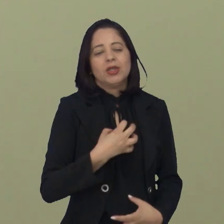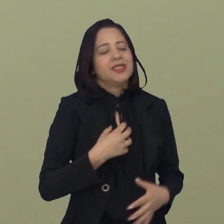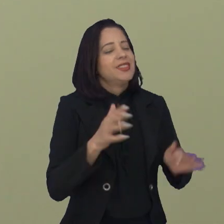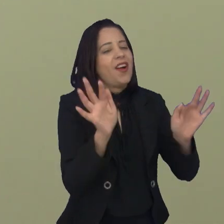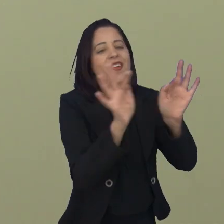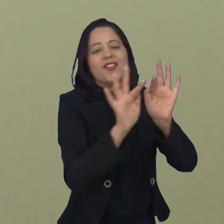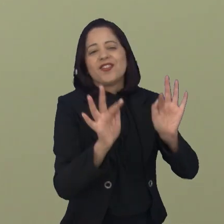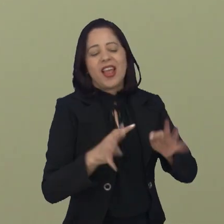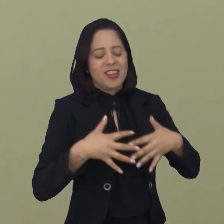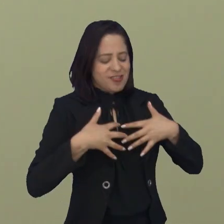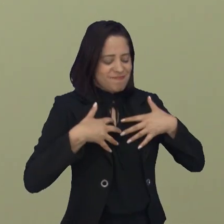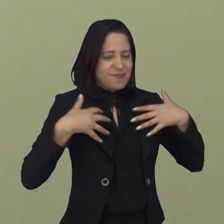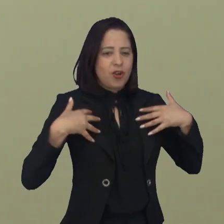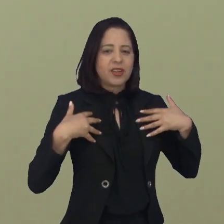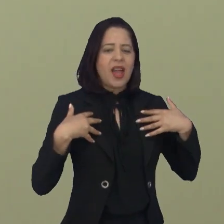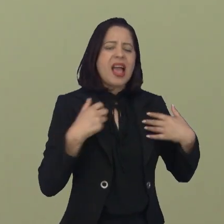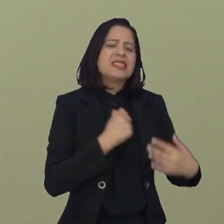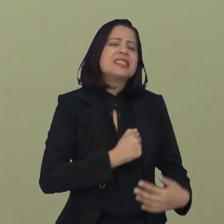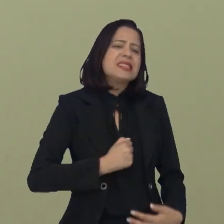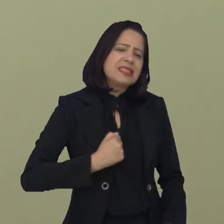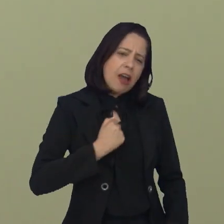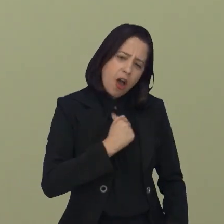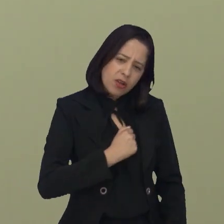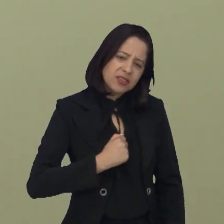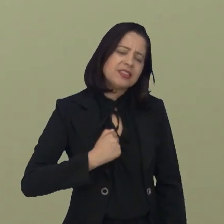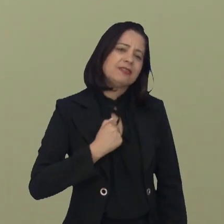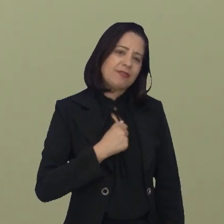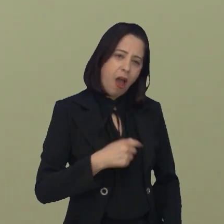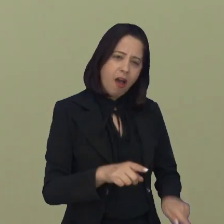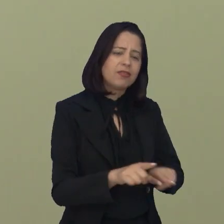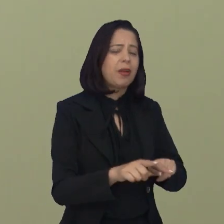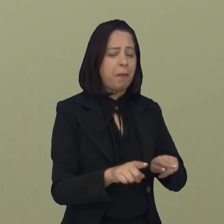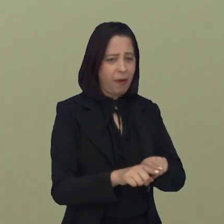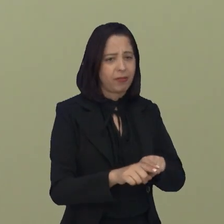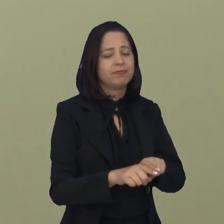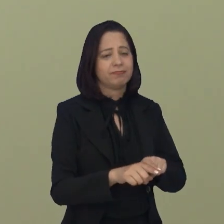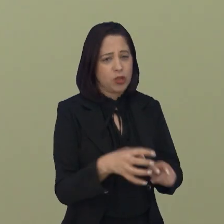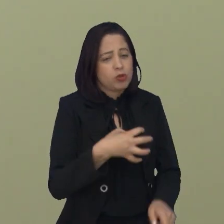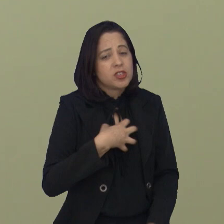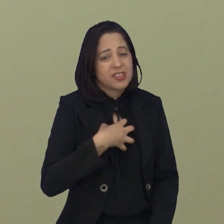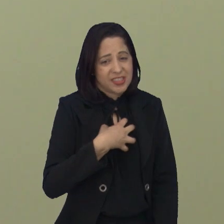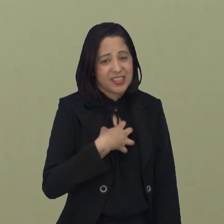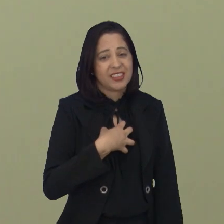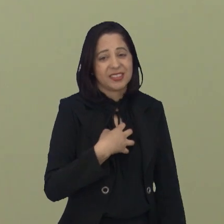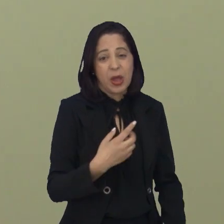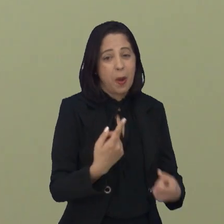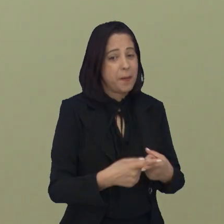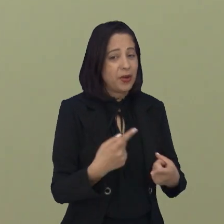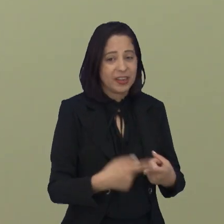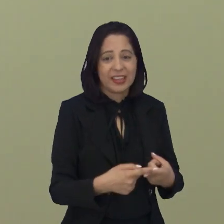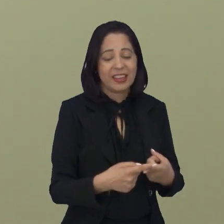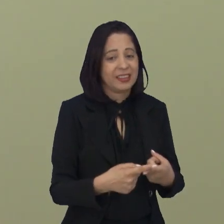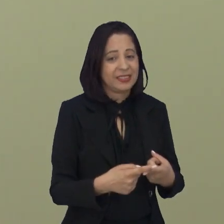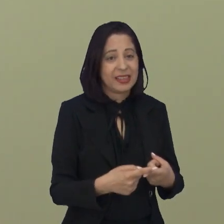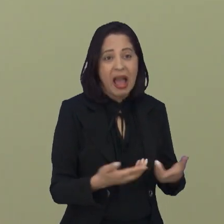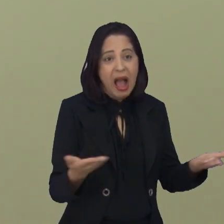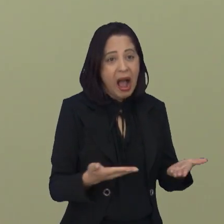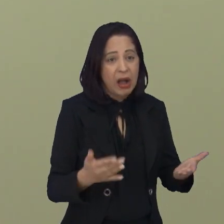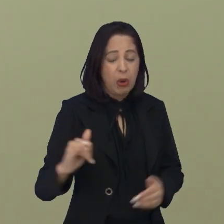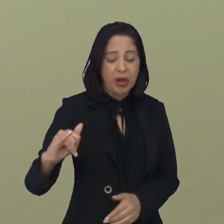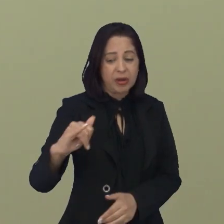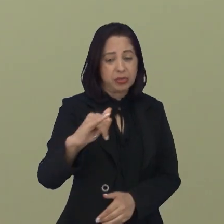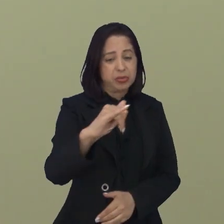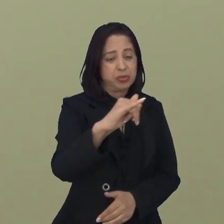satisfação, eu ia dizer saudade, mas satisfação, porque eu não posso mais